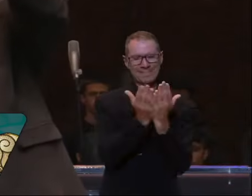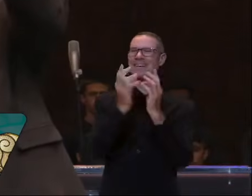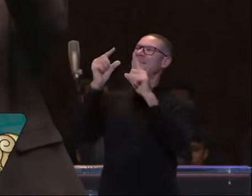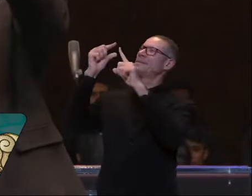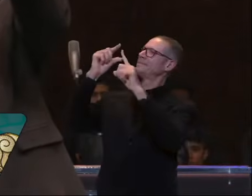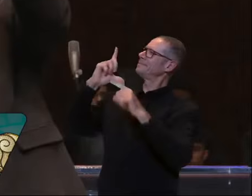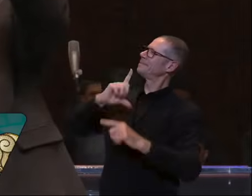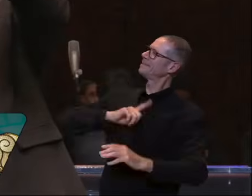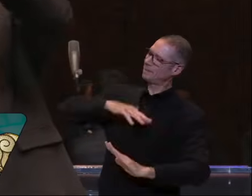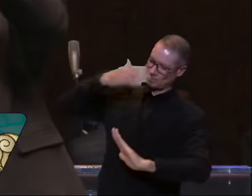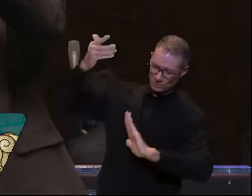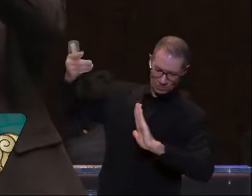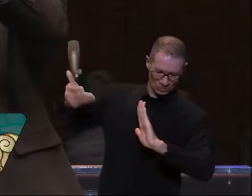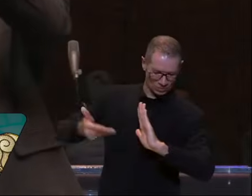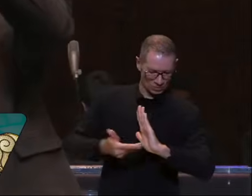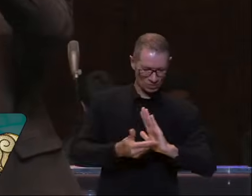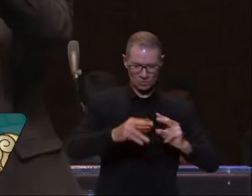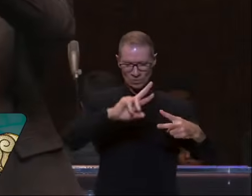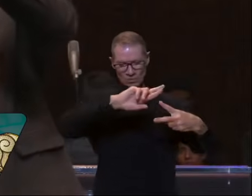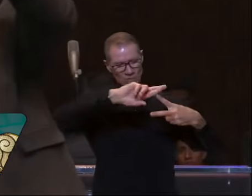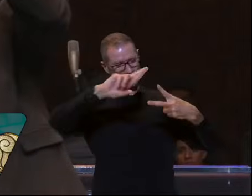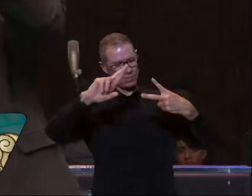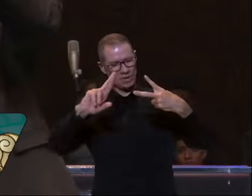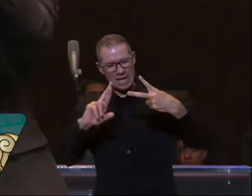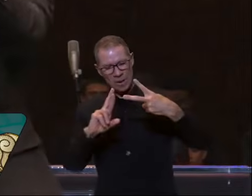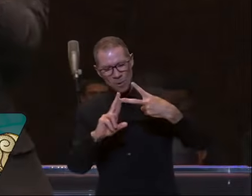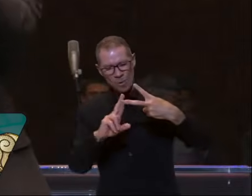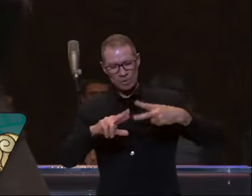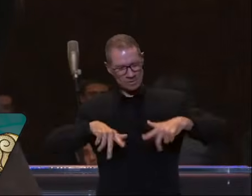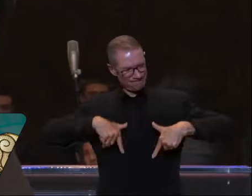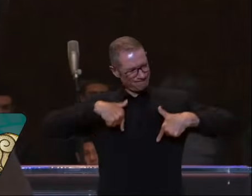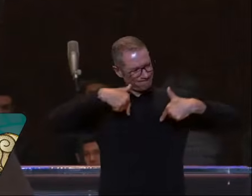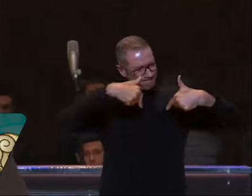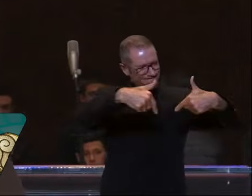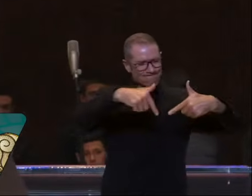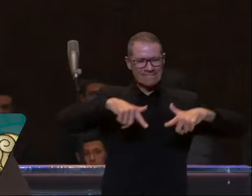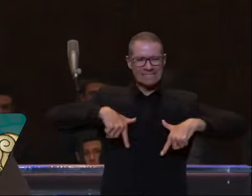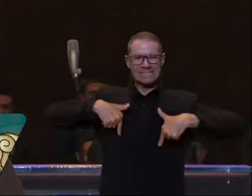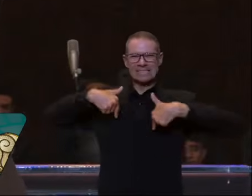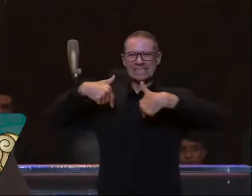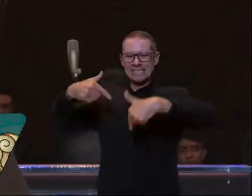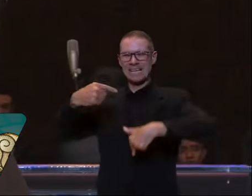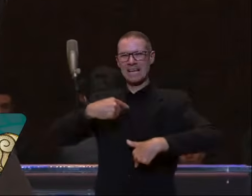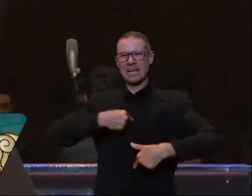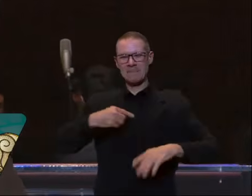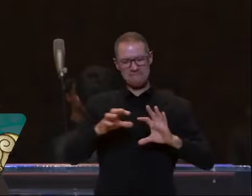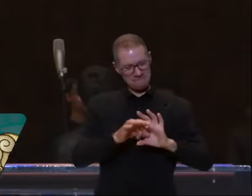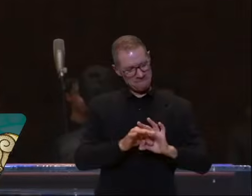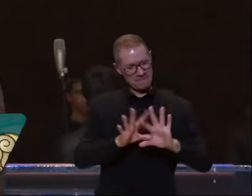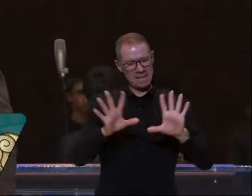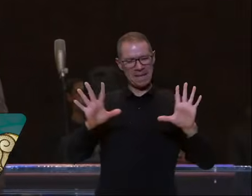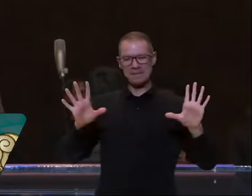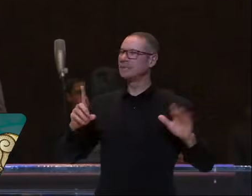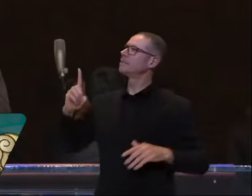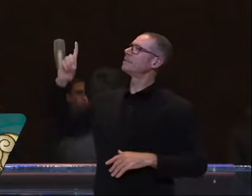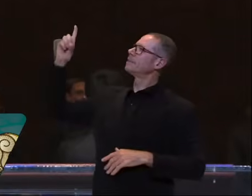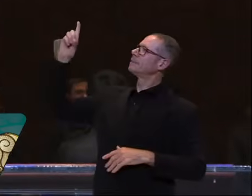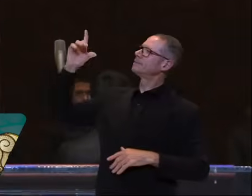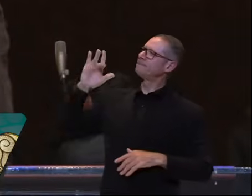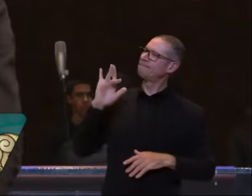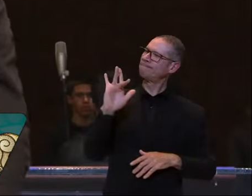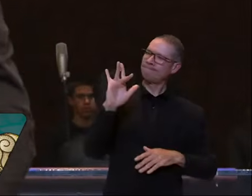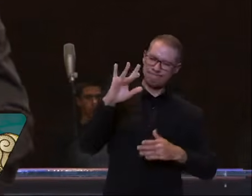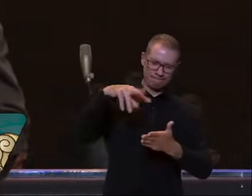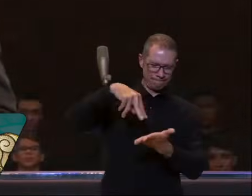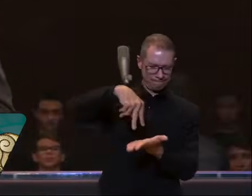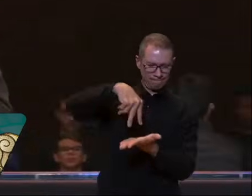tenho todos os recursos para esses enfrentamentos. Eu sou livre. Se Deus falou contigo, fica de pé no